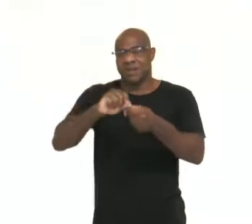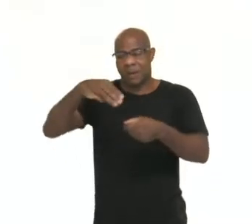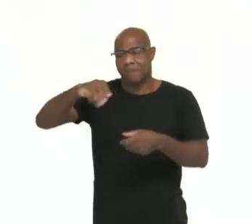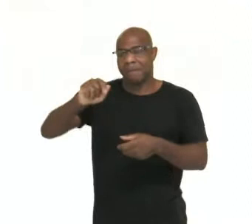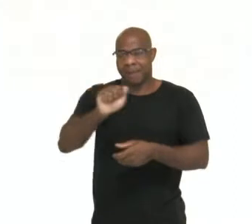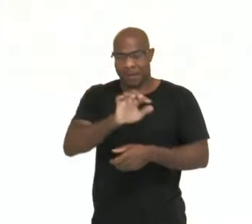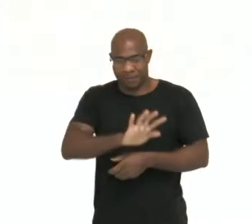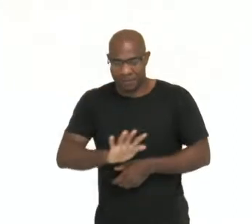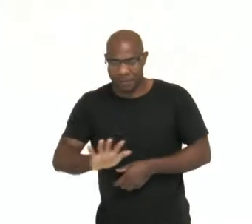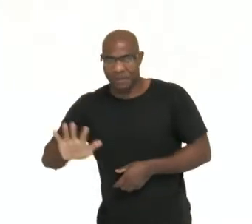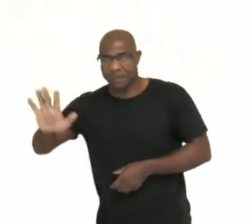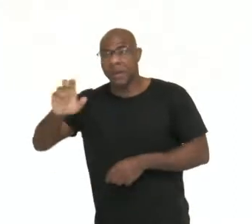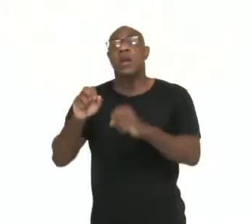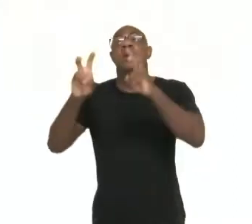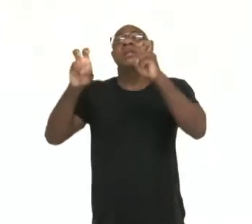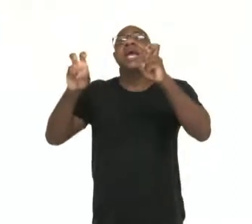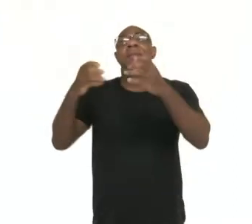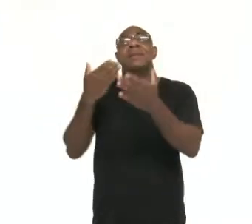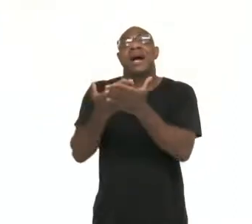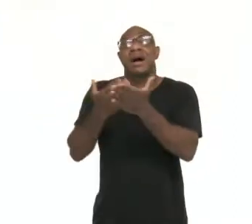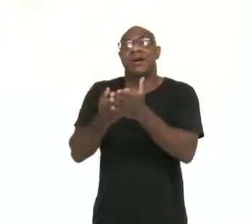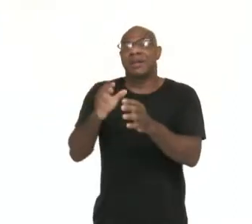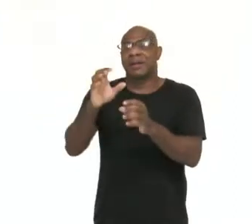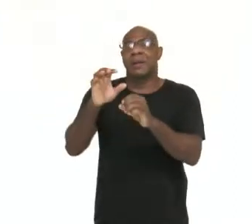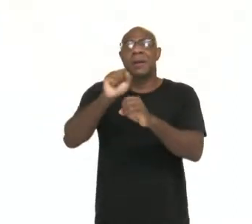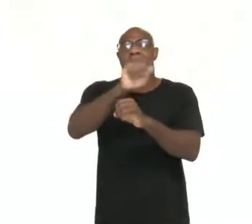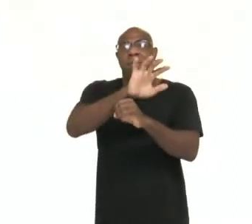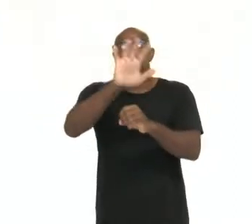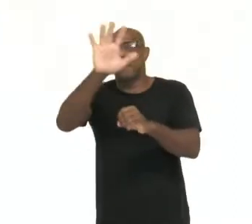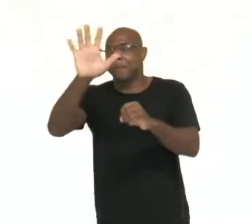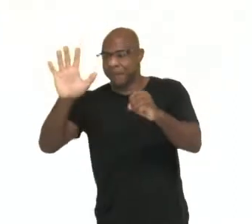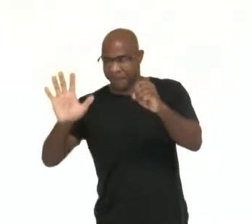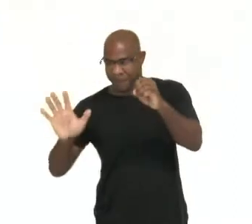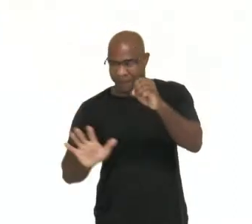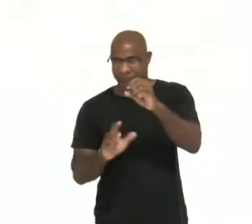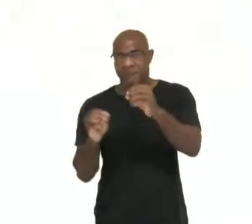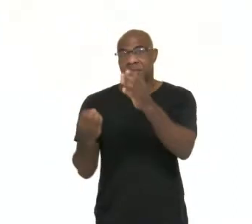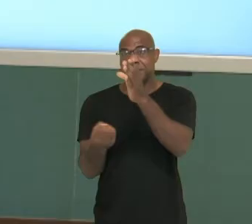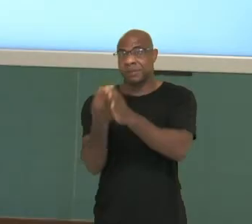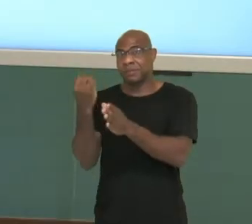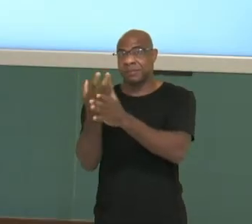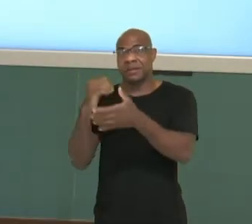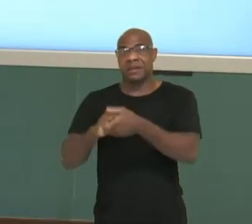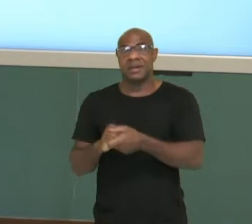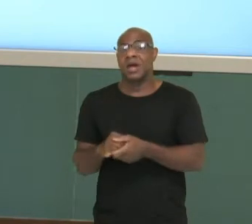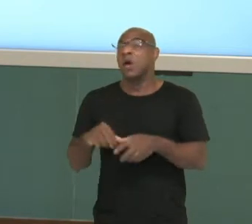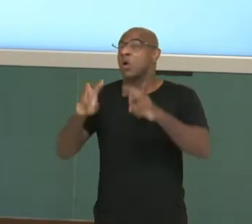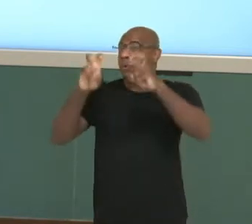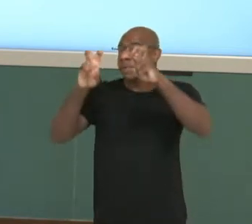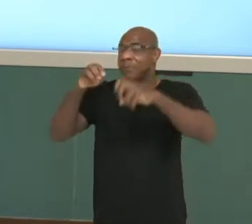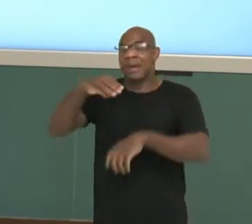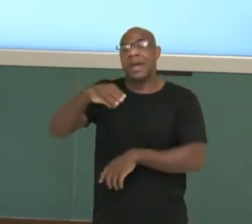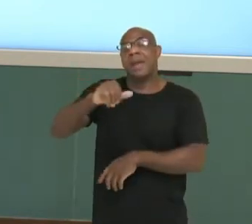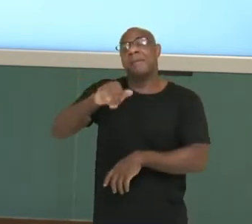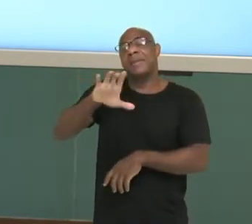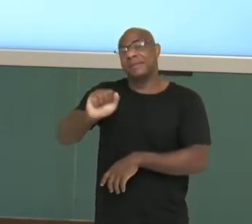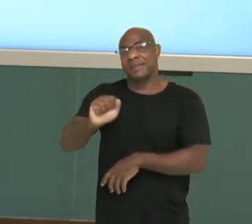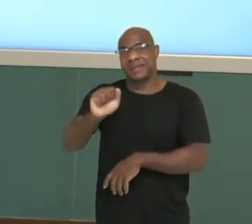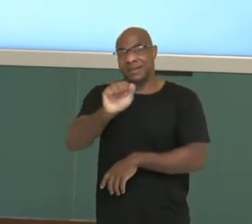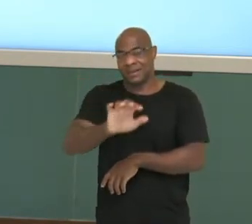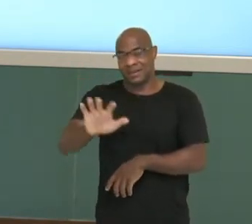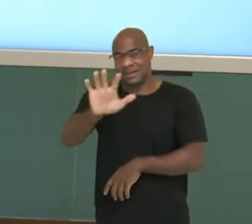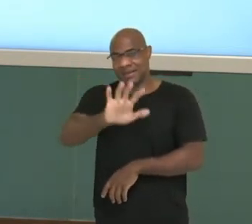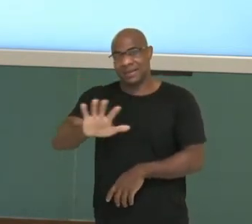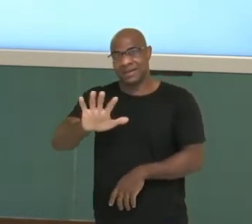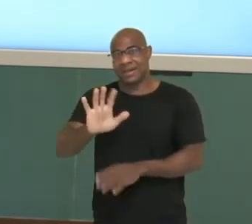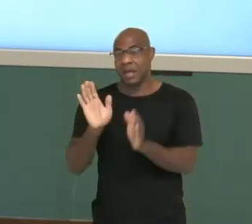conceitual sobre o tema desta aula, né? Mímica. Então o tema da aula é mímica. Então vejam que aqui nós temos